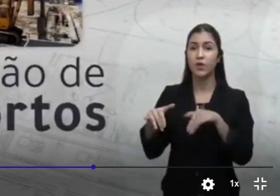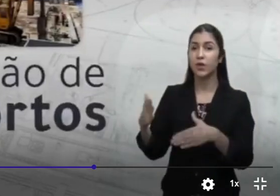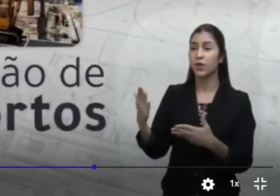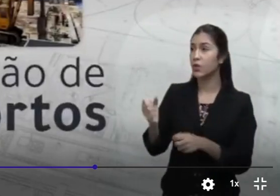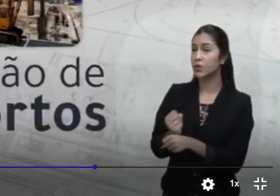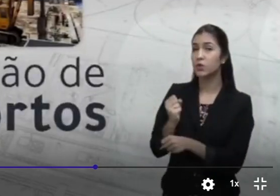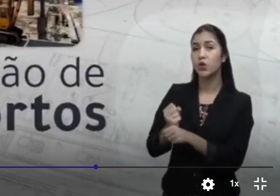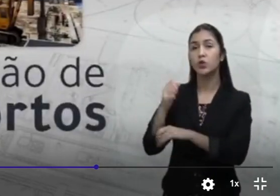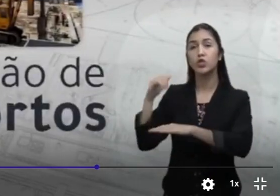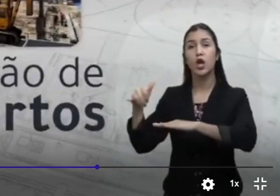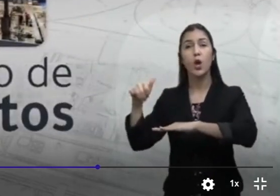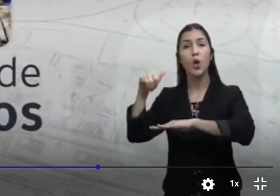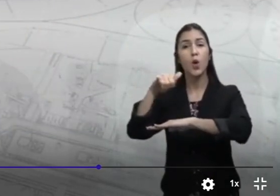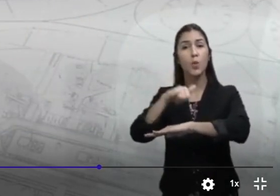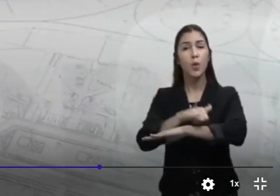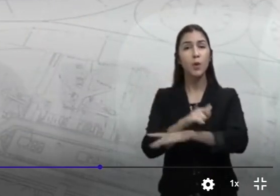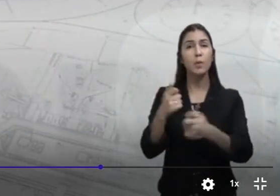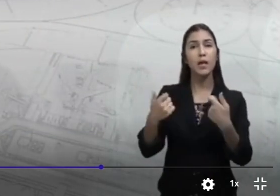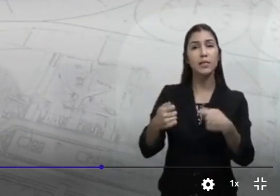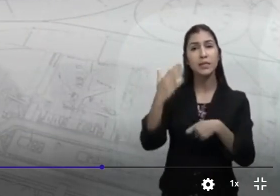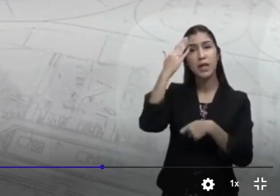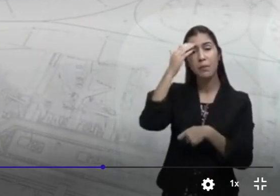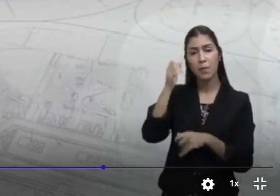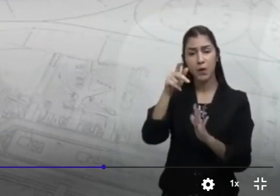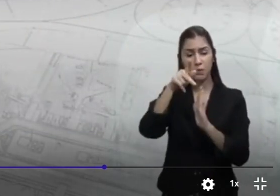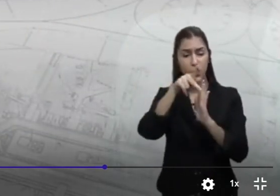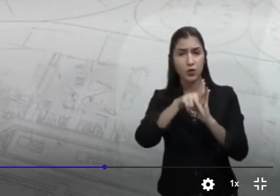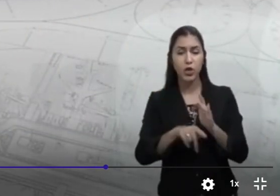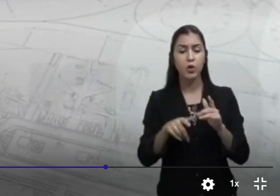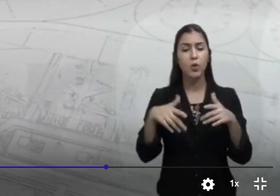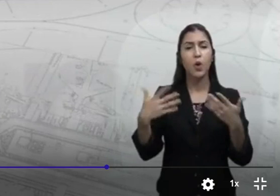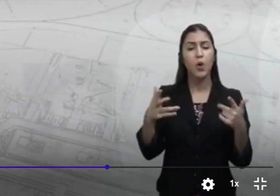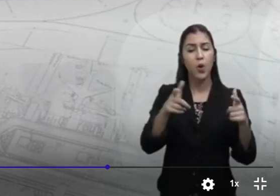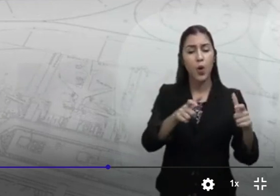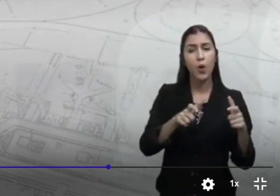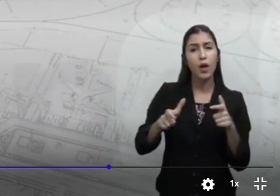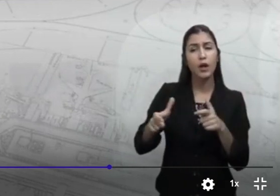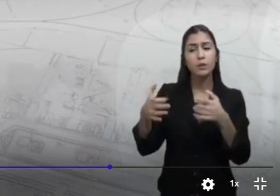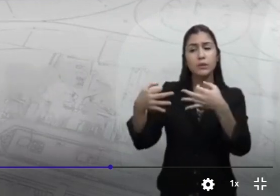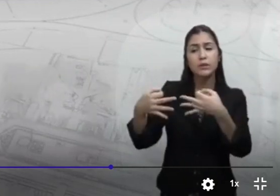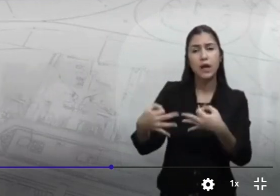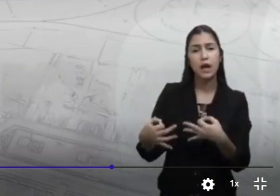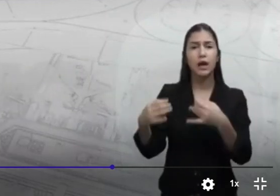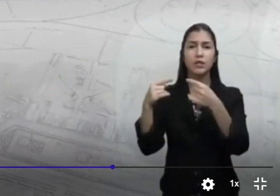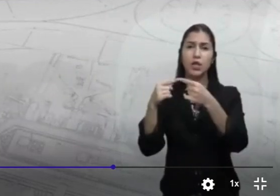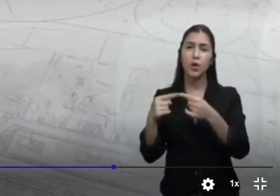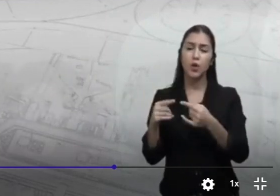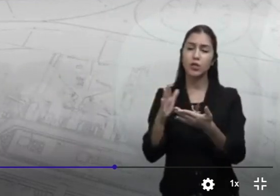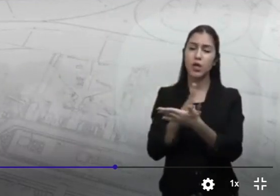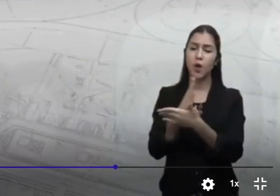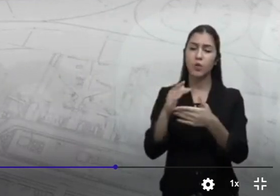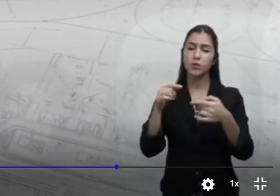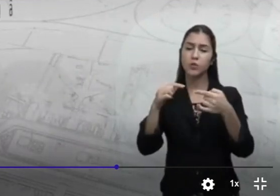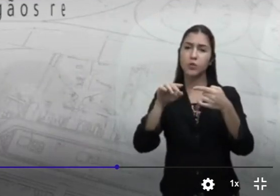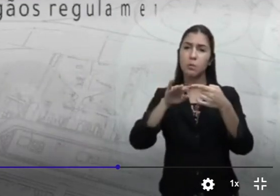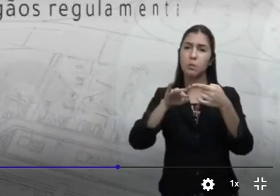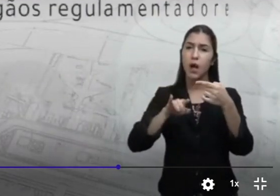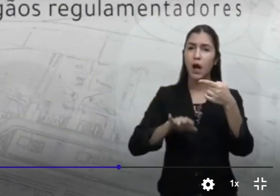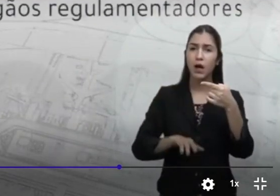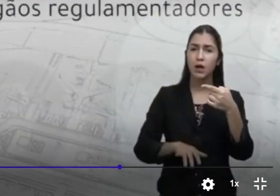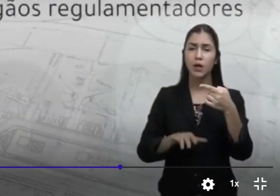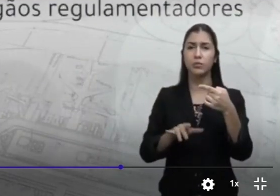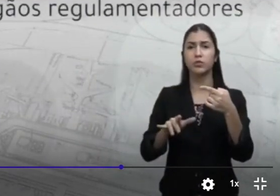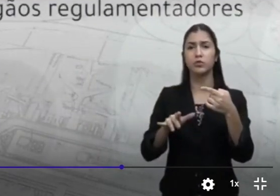construção de aeroportos, é preciso prever em projeto a localização ideal, de acordo com alguns parâmetros estabelecidos